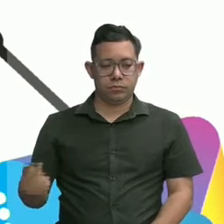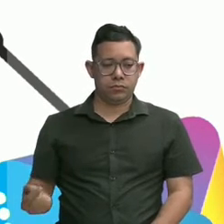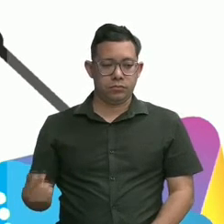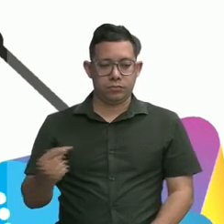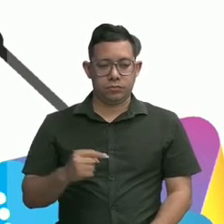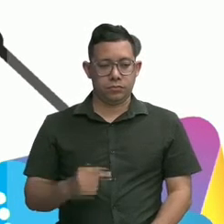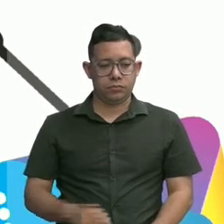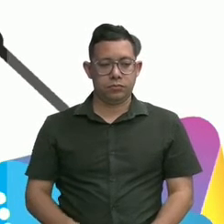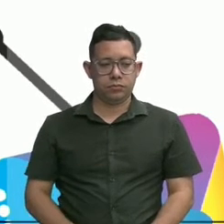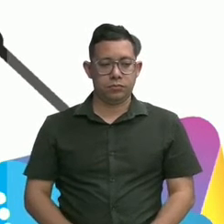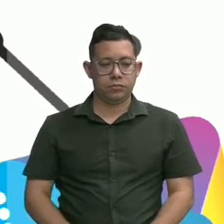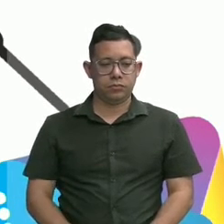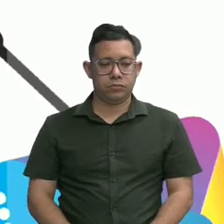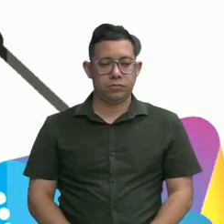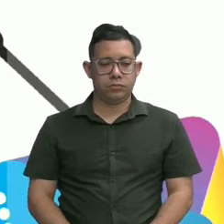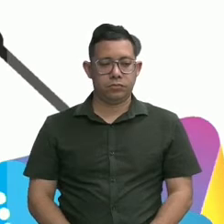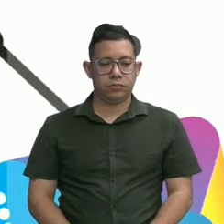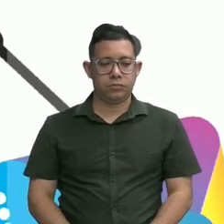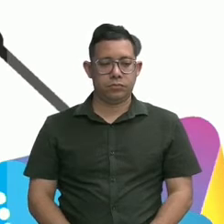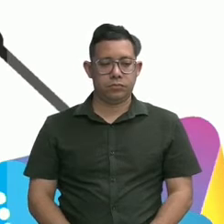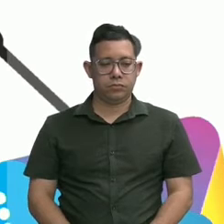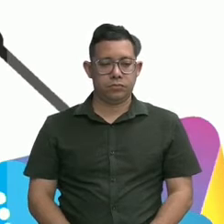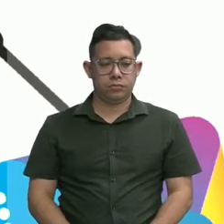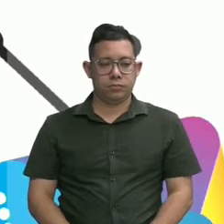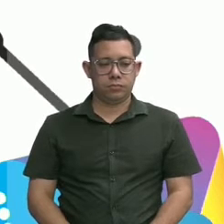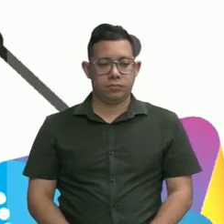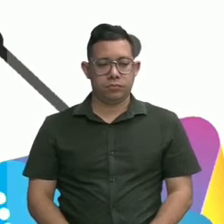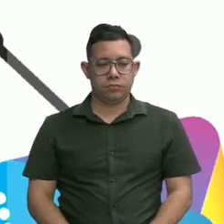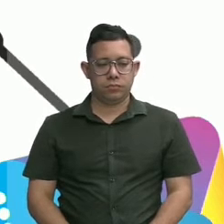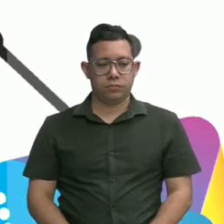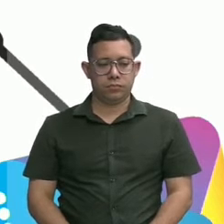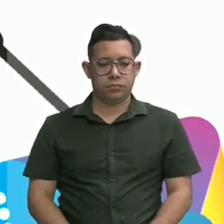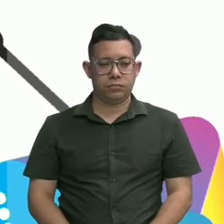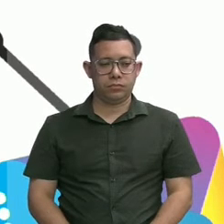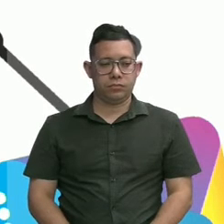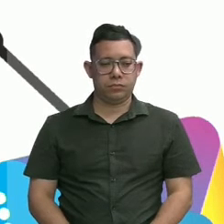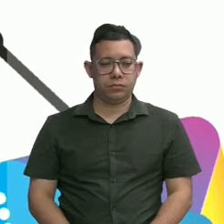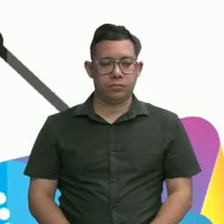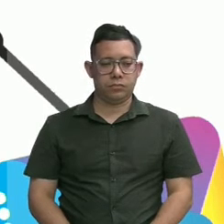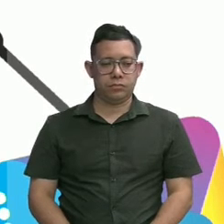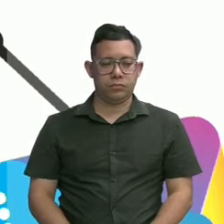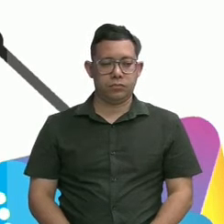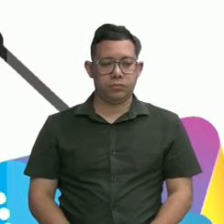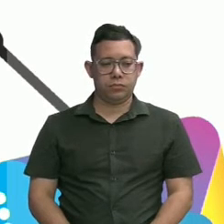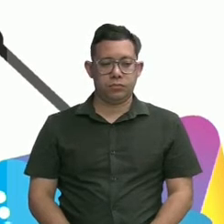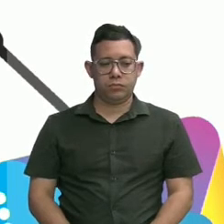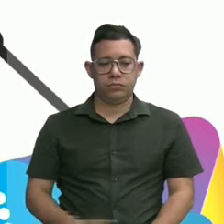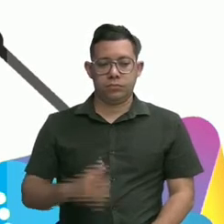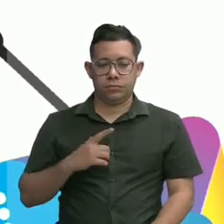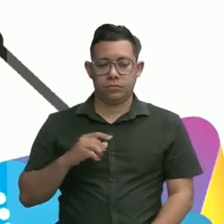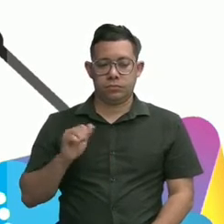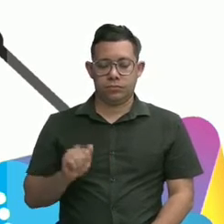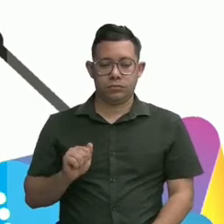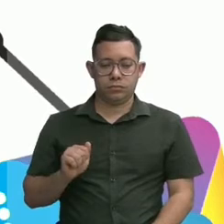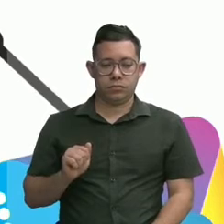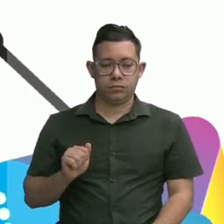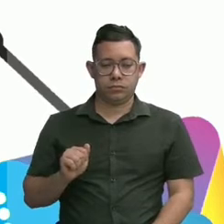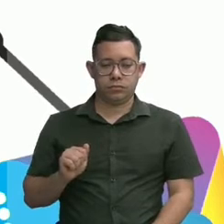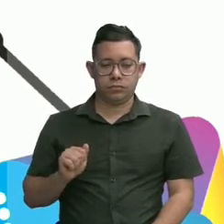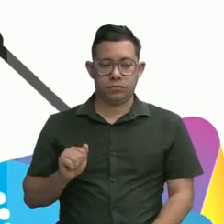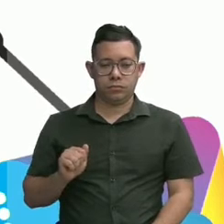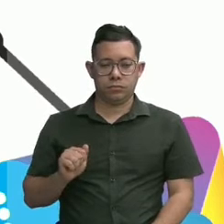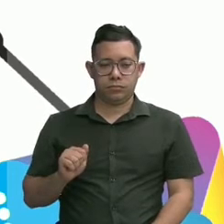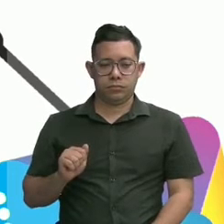passar o 15 para o lado de dentro tá vai ficar negativo Olha lá igual a zero se você reparar eu tenho o arco que vale